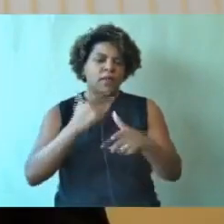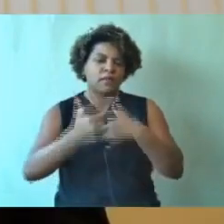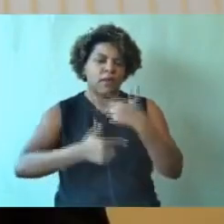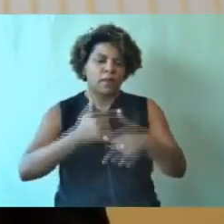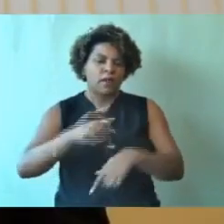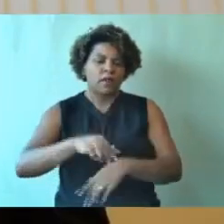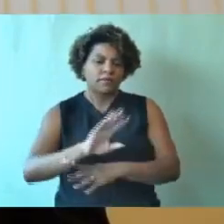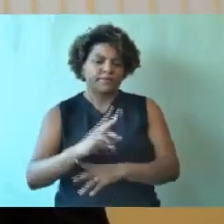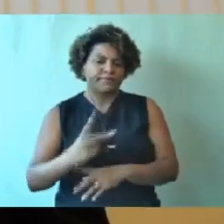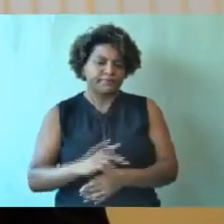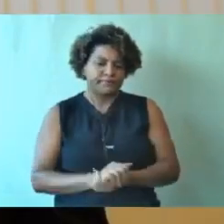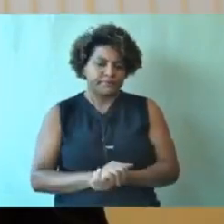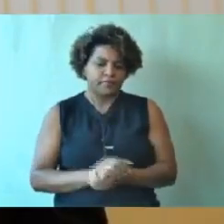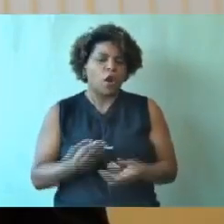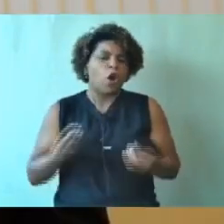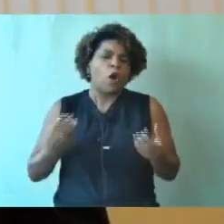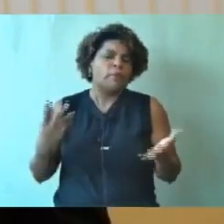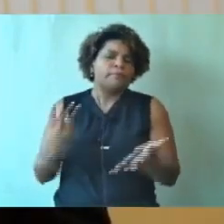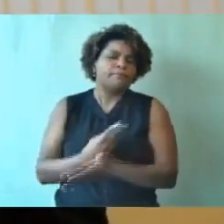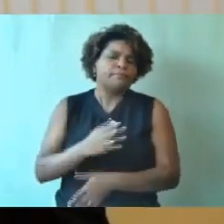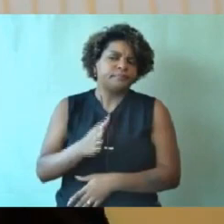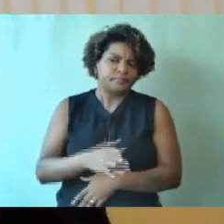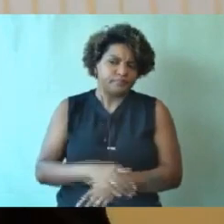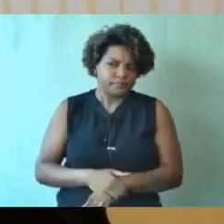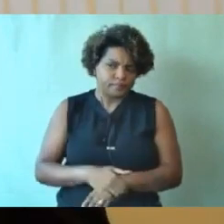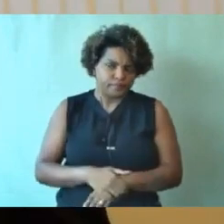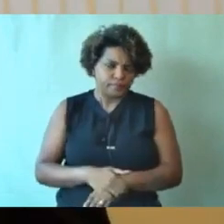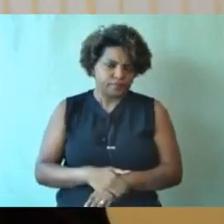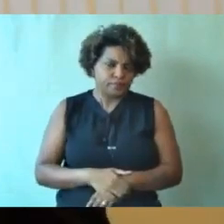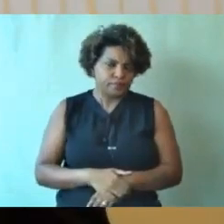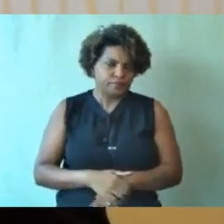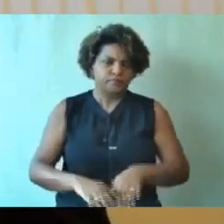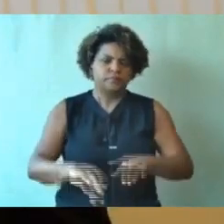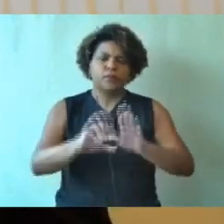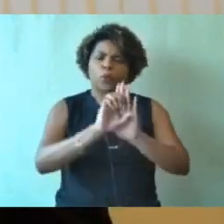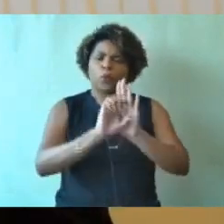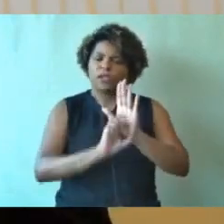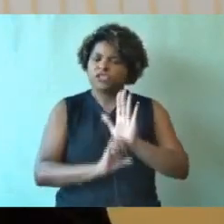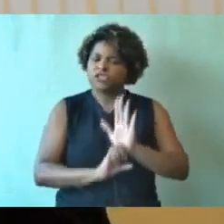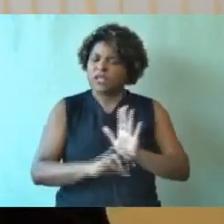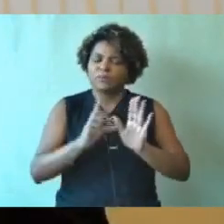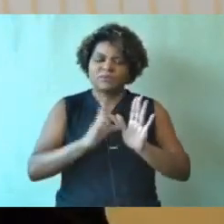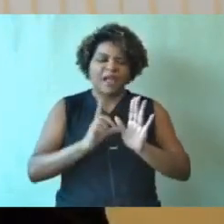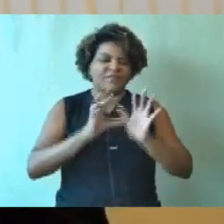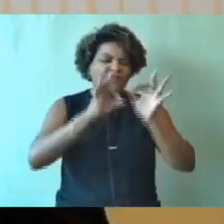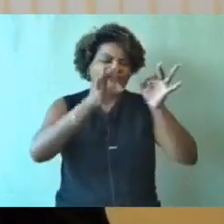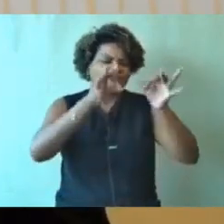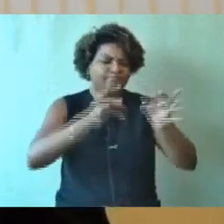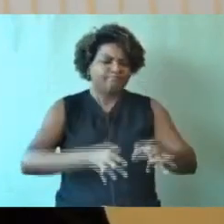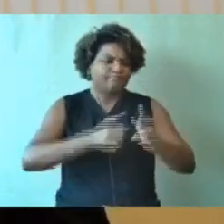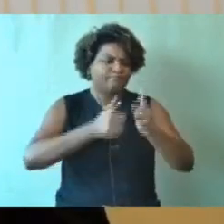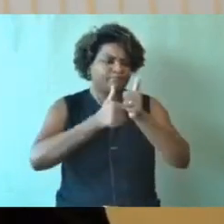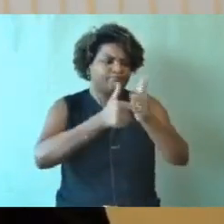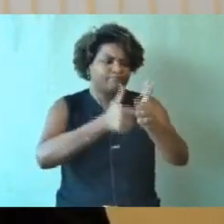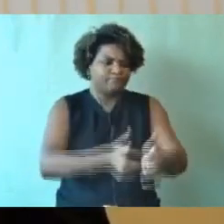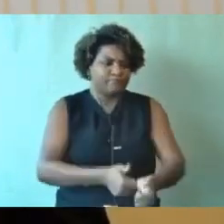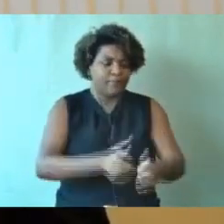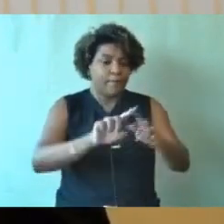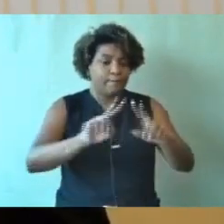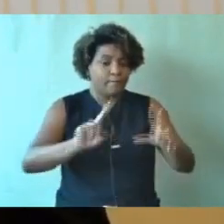Como que funcionou isso? O edital, ela cumpriu todas as exigências do edital. E no consórcio, o